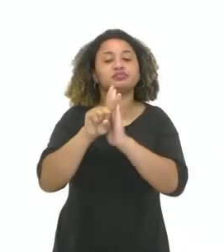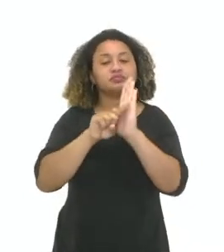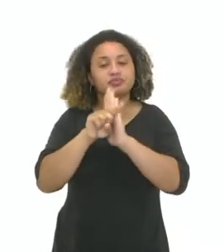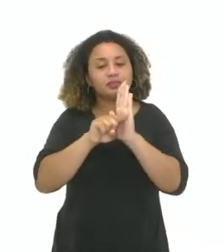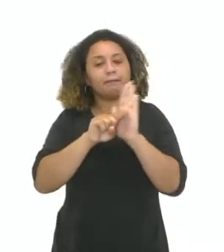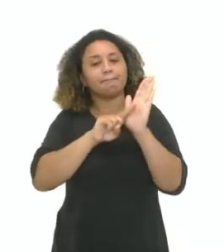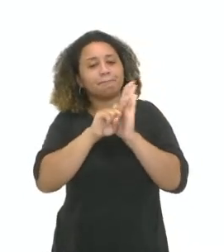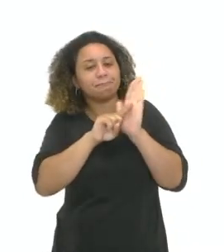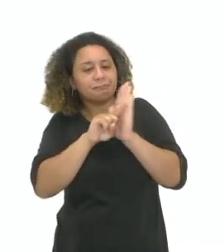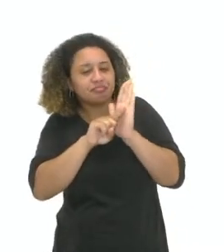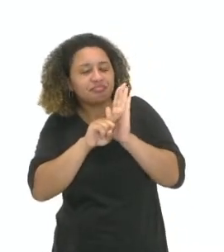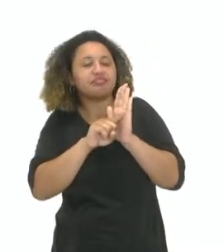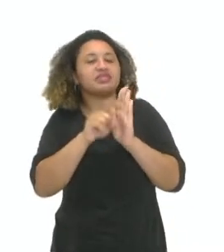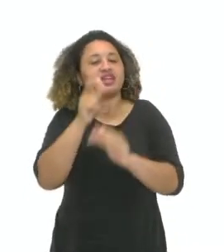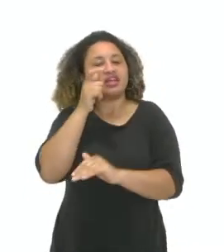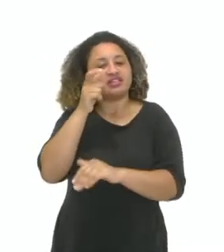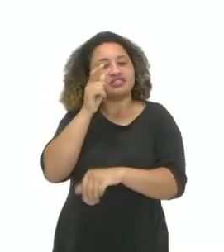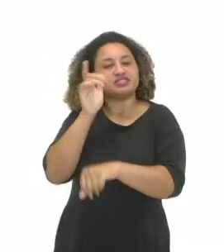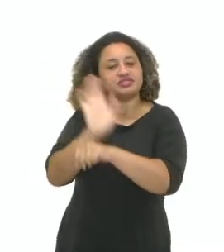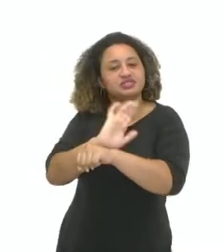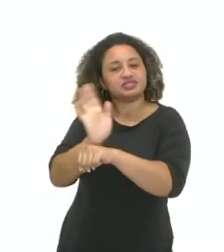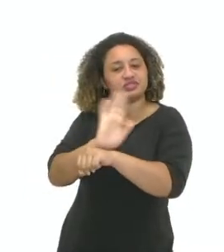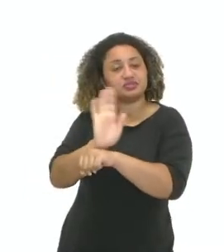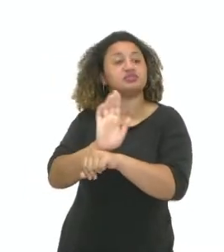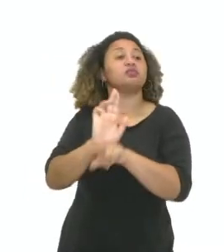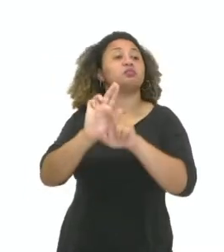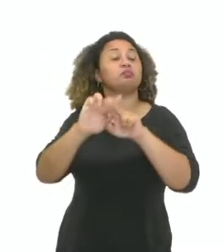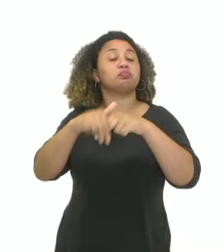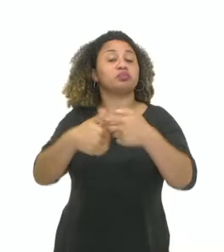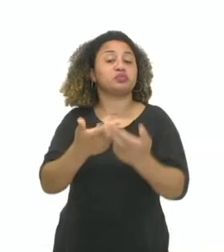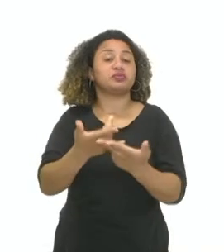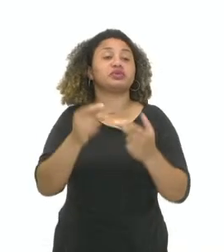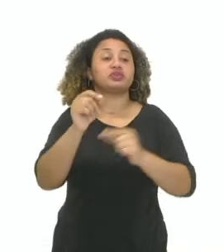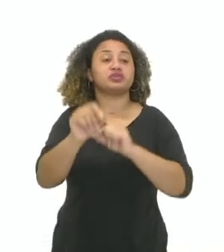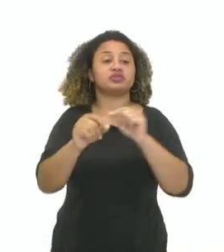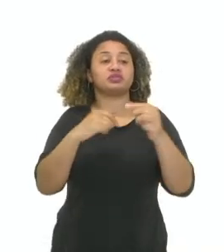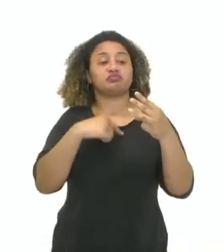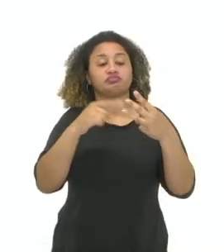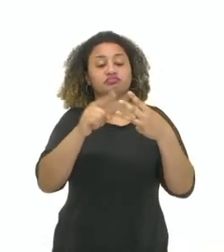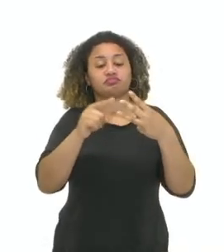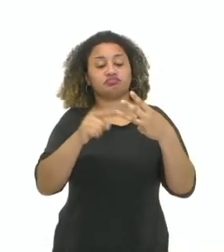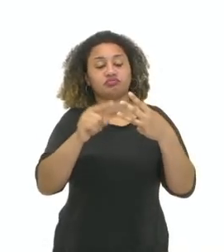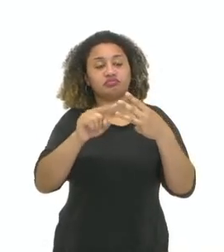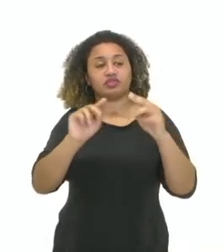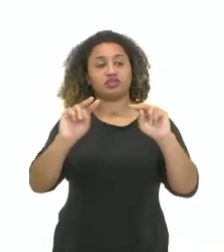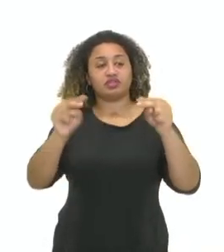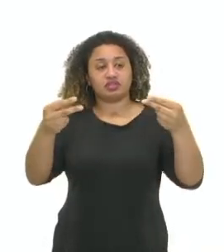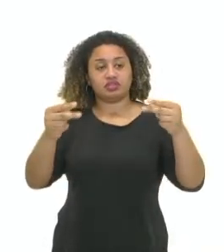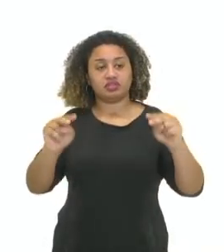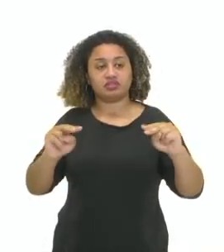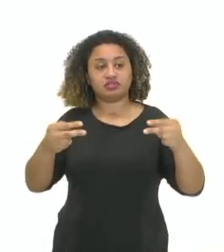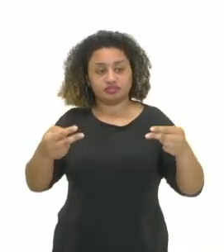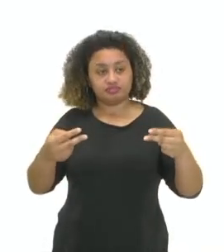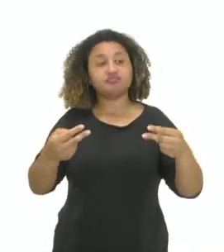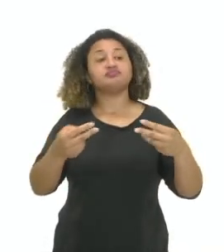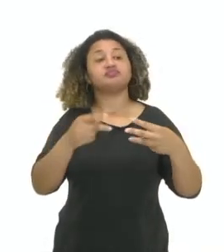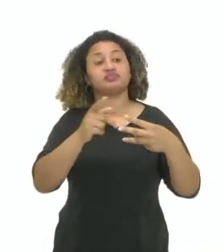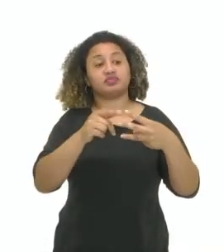pesquisando, assistindo vídeos. Então, eu tenho aqui sobre o João